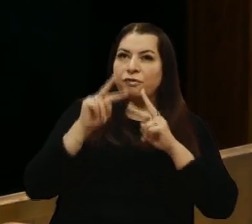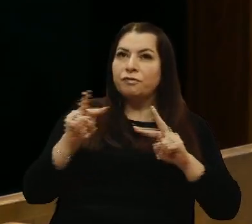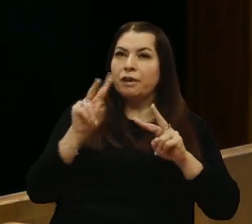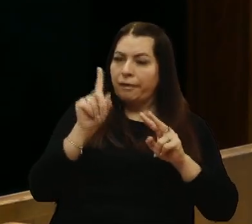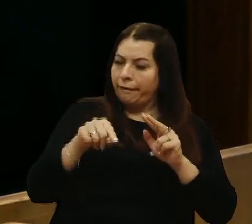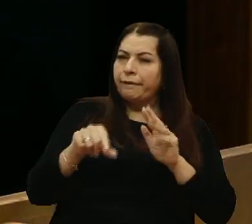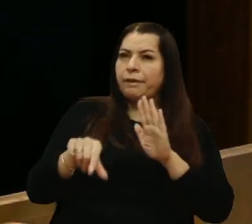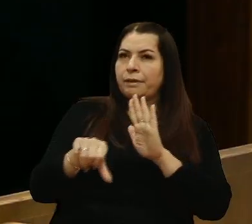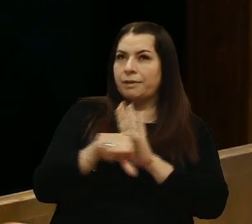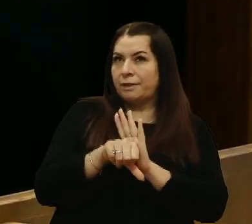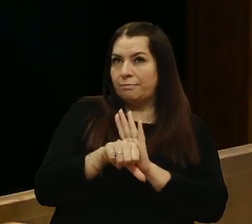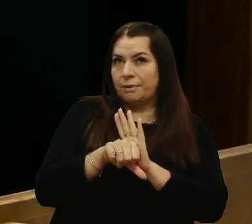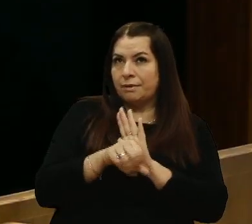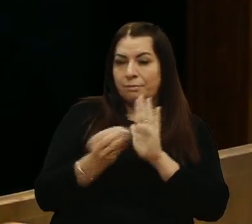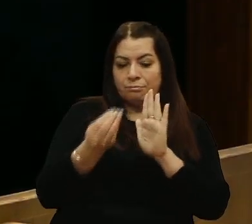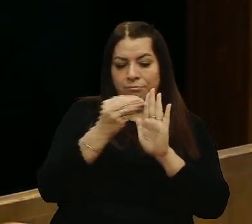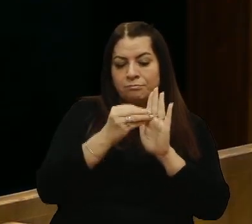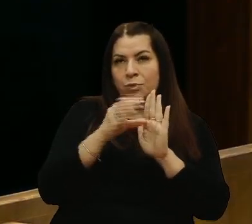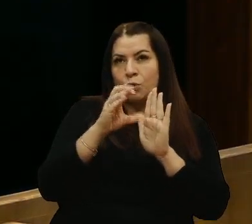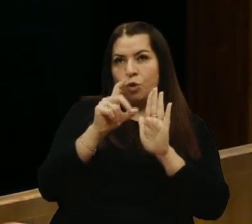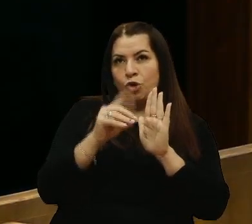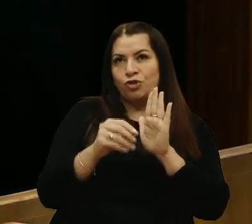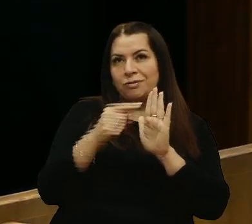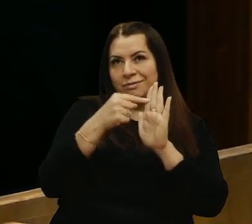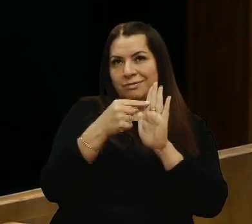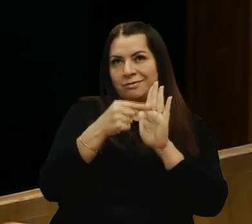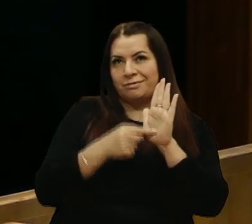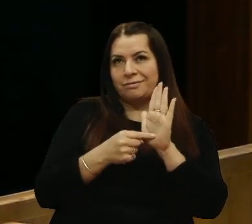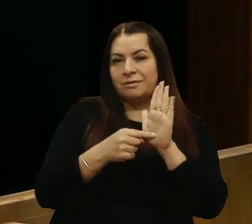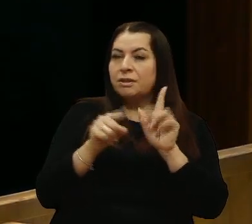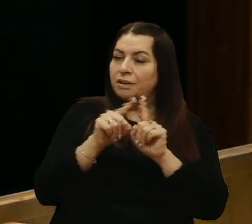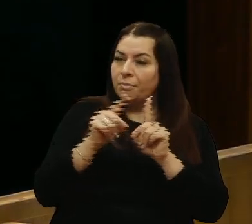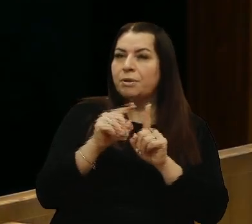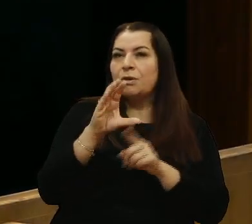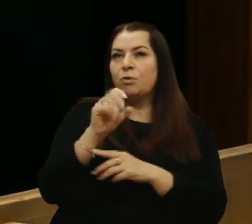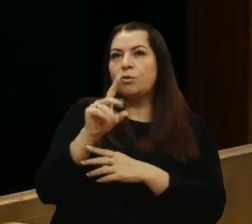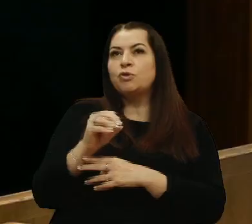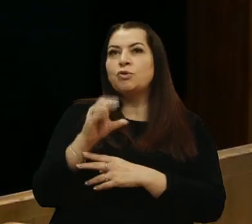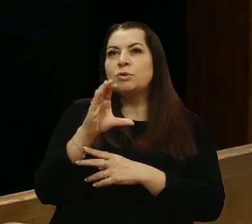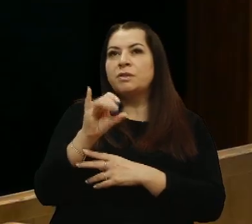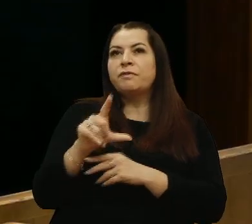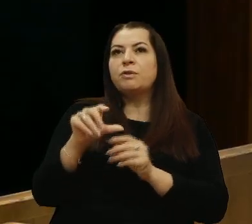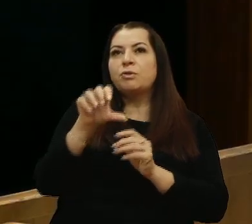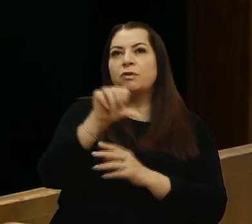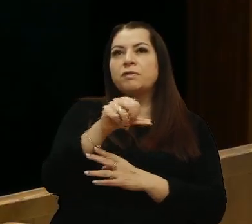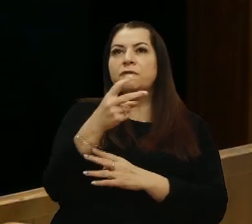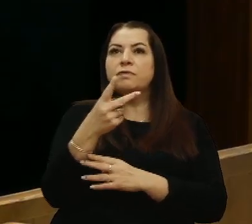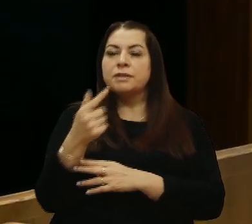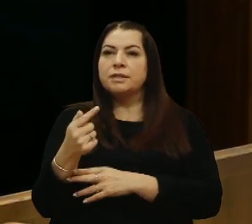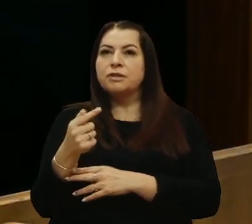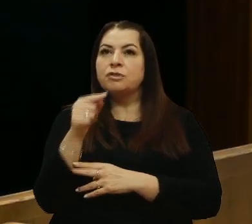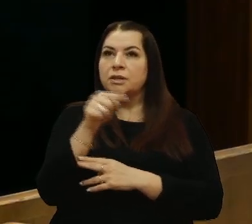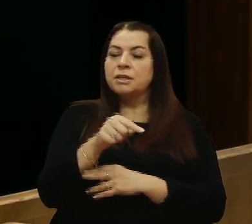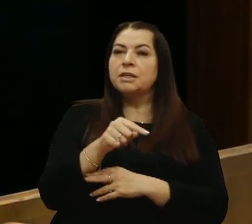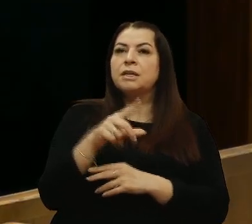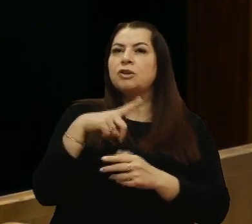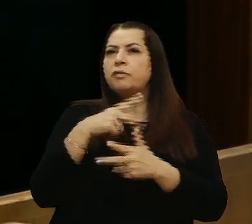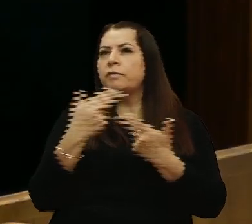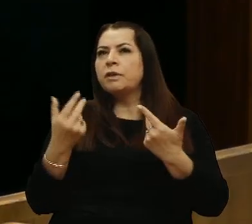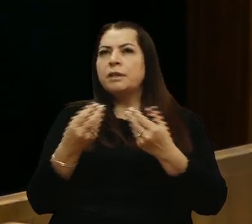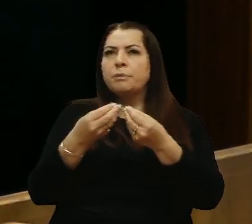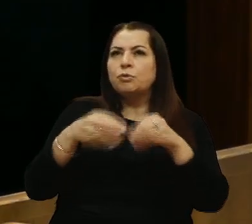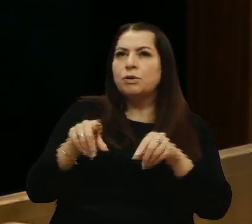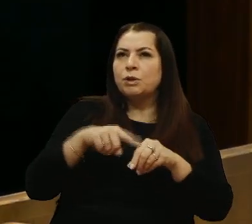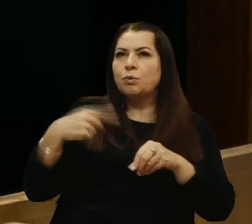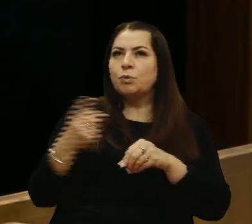crime. Está disposto no Código Penal. No mais, o Código Civil determina no artigo 927 que aquele que causar dano a outro